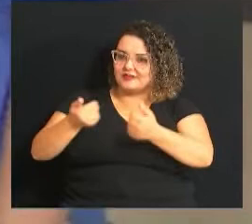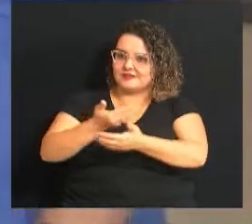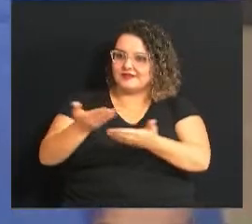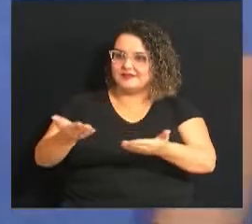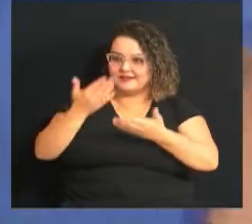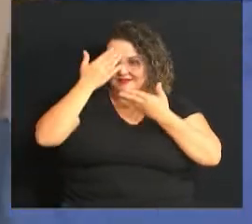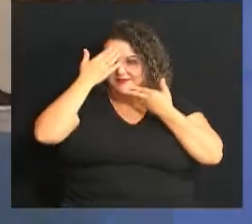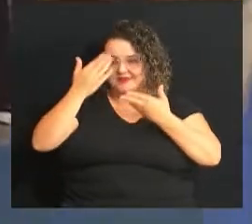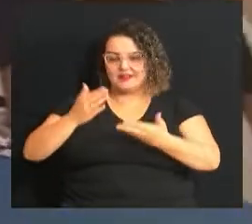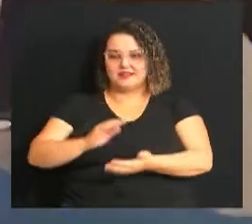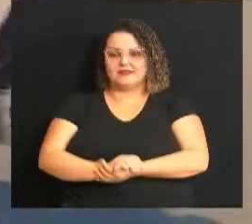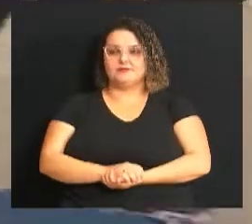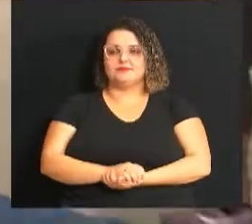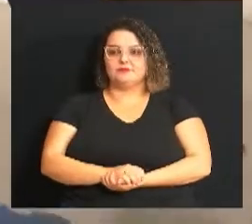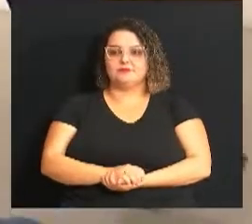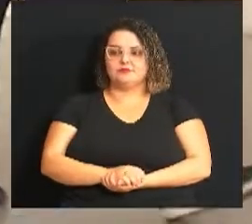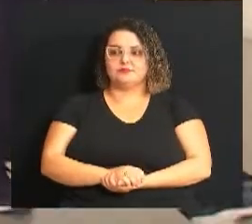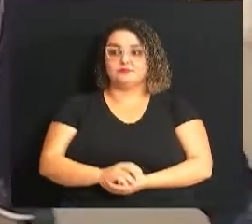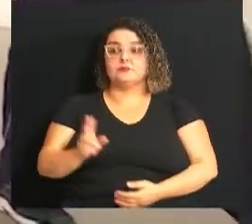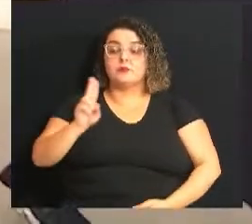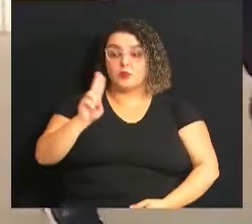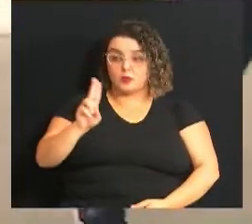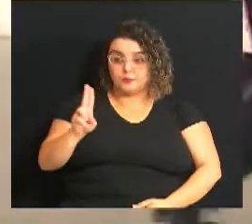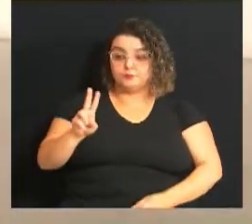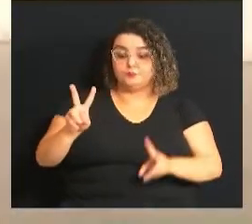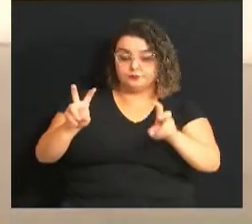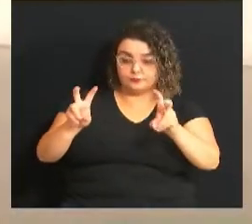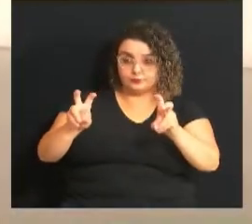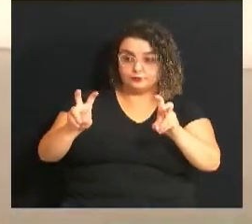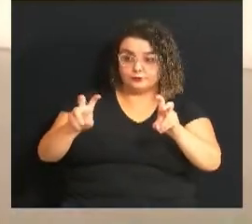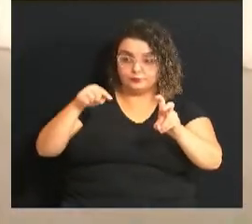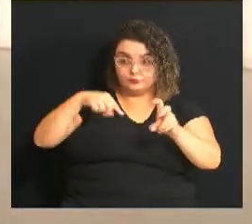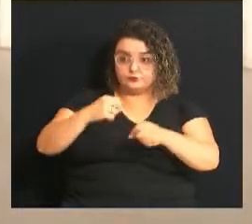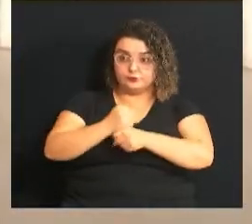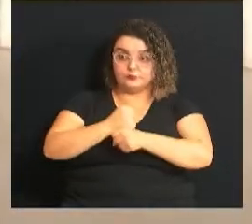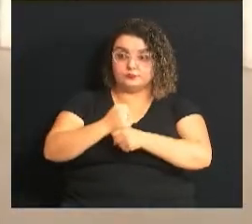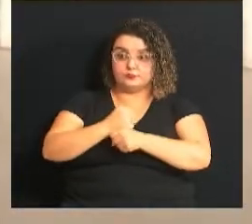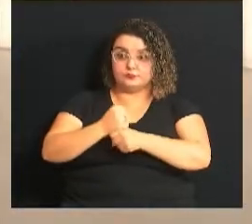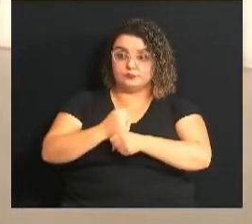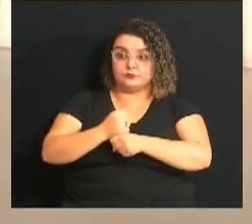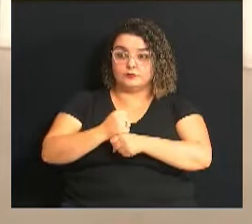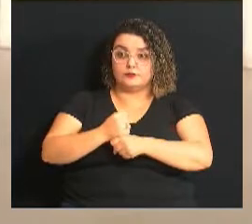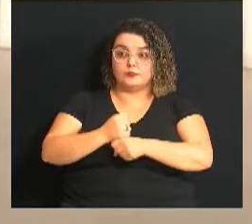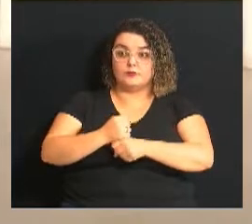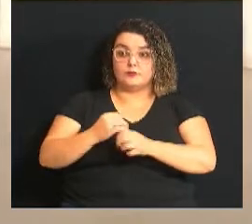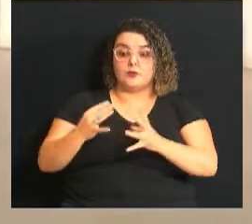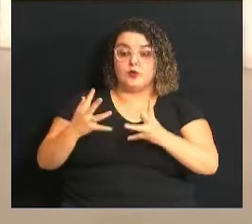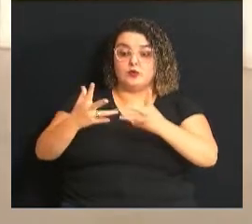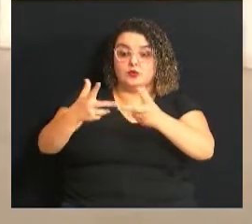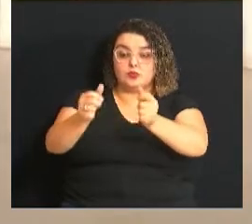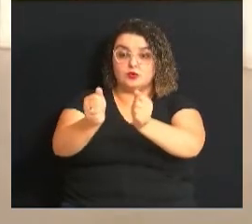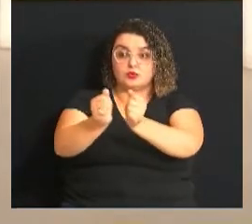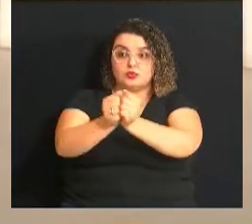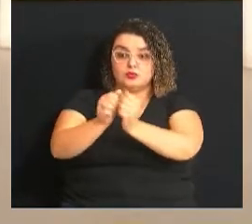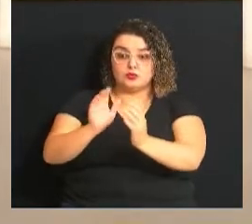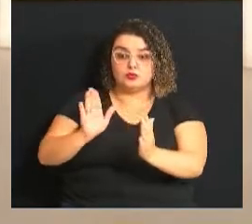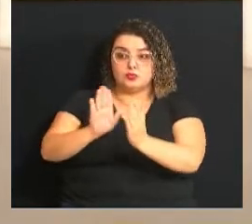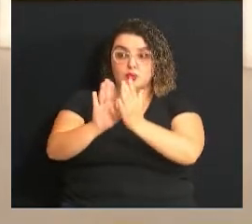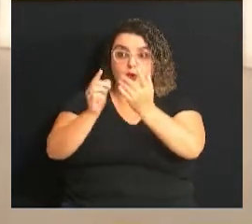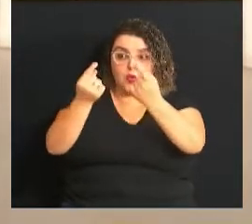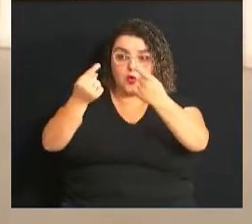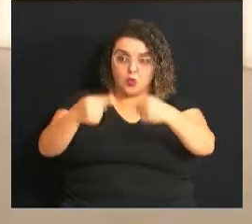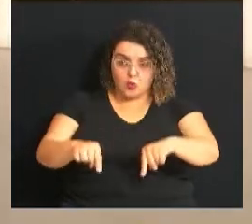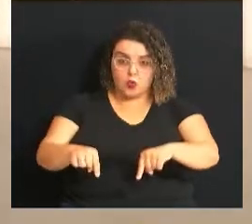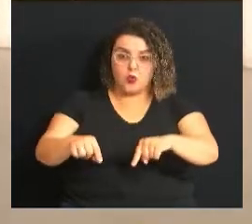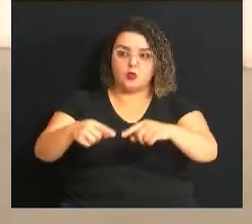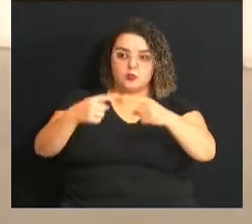Obrigada. Tanto é que o nome dessa campanha, né, esse ano, do Agosto Lilás, né, o slogan é Todos Juntos no Enfrentamento da Violência